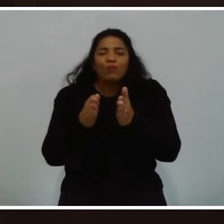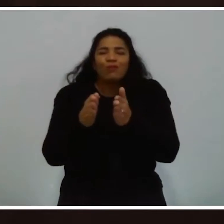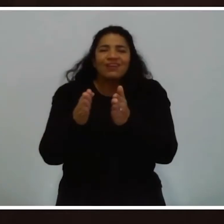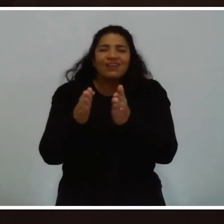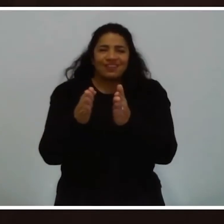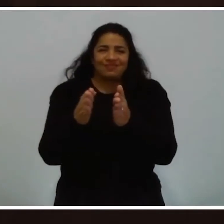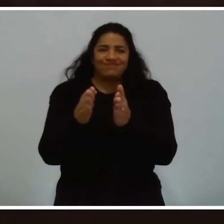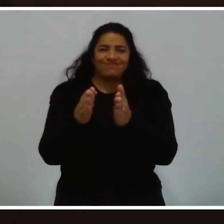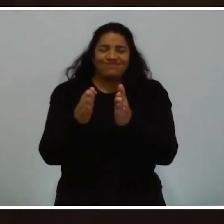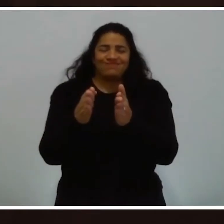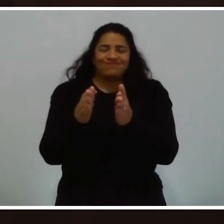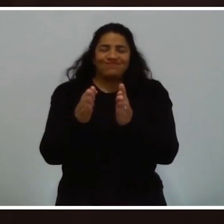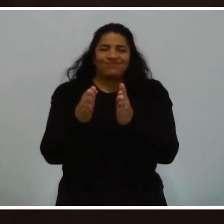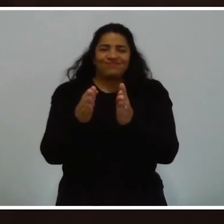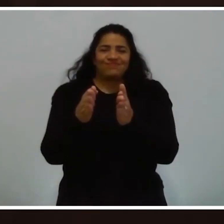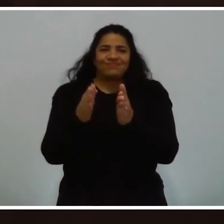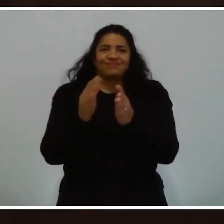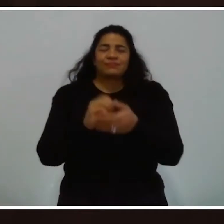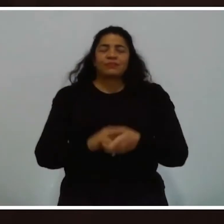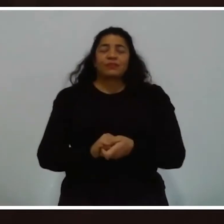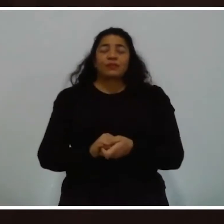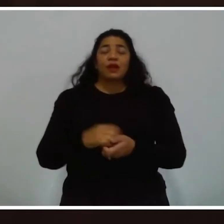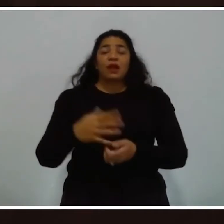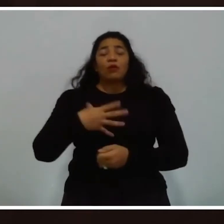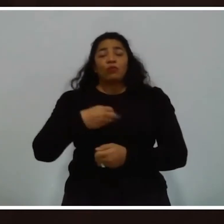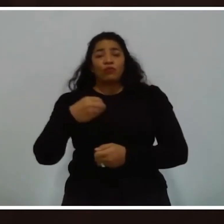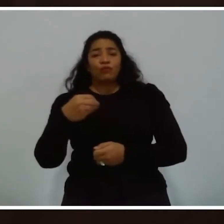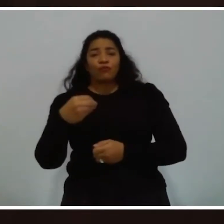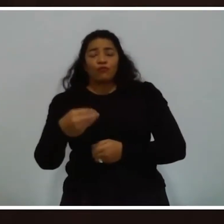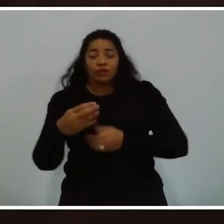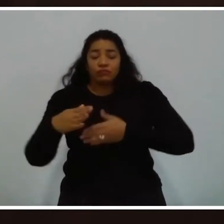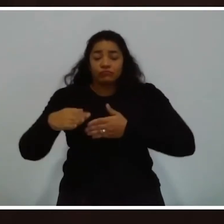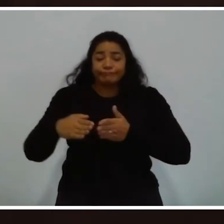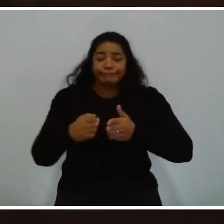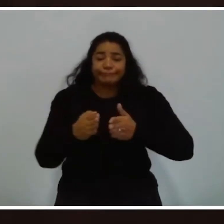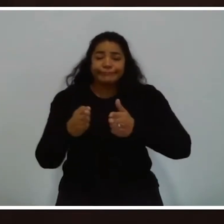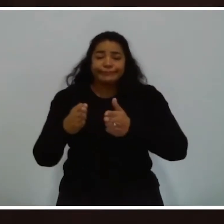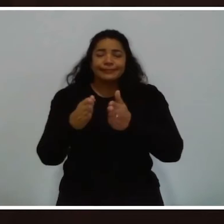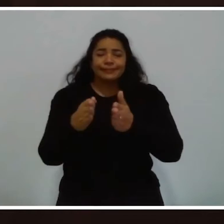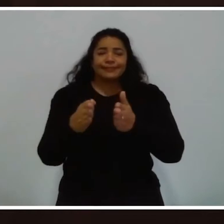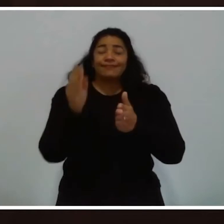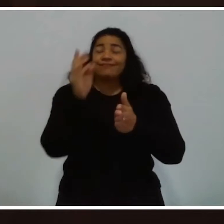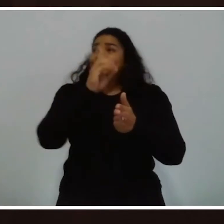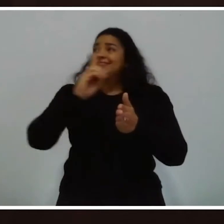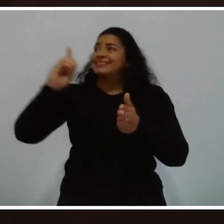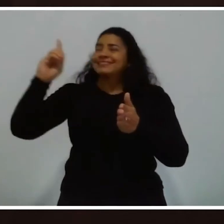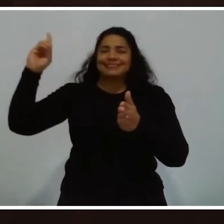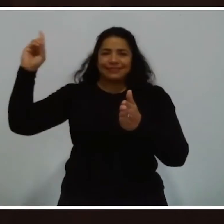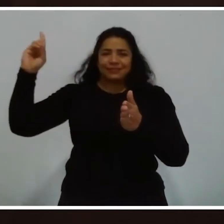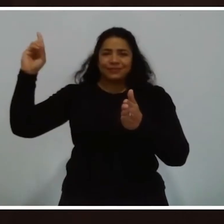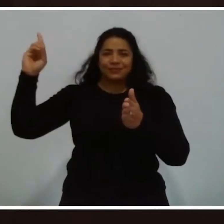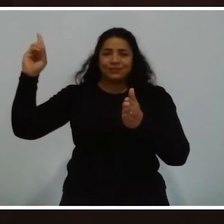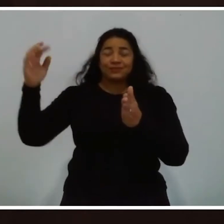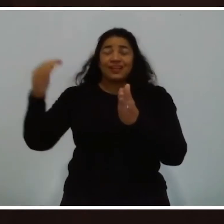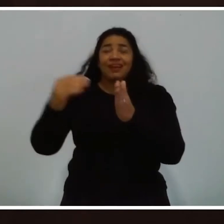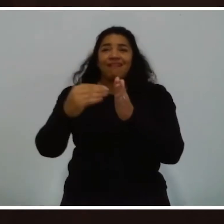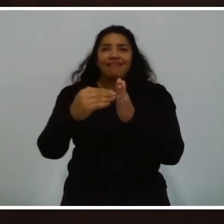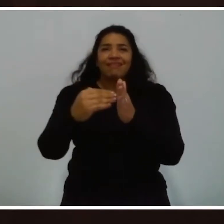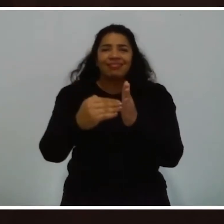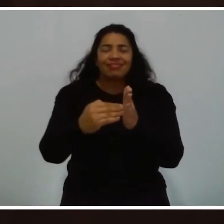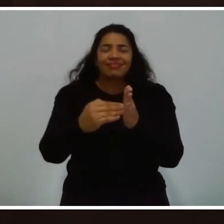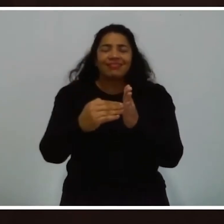que conduz esse Deus que é o amor até o homem. Então o Filho é a graça.